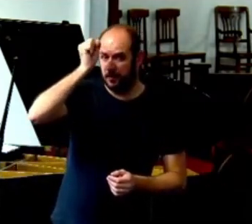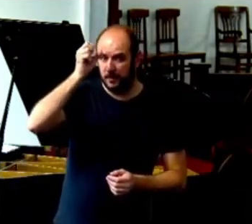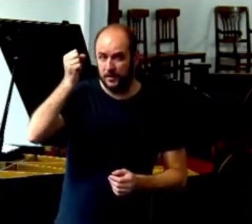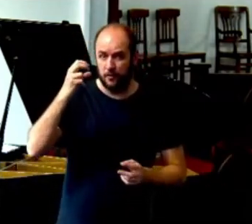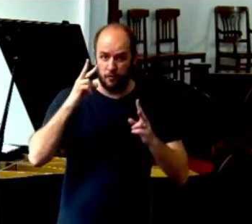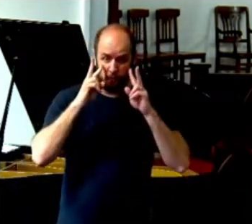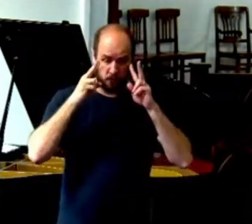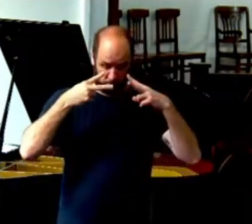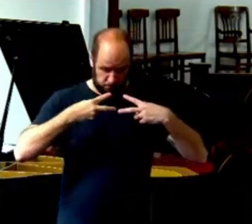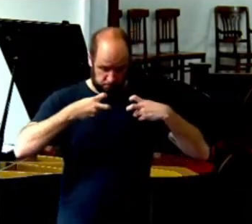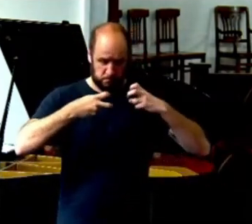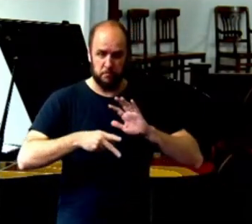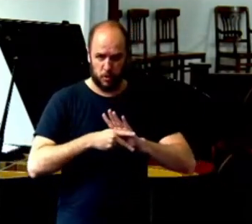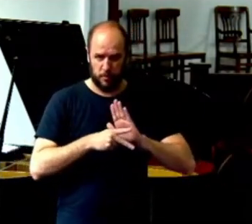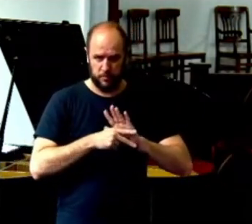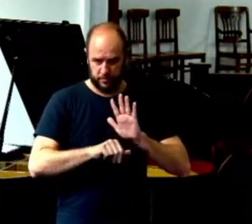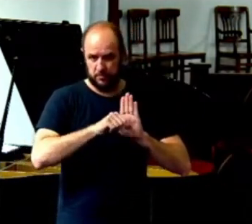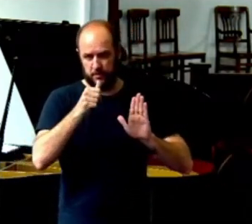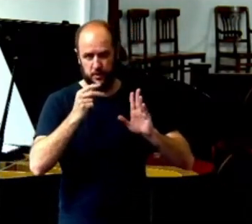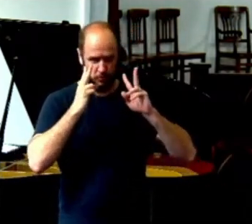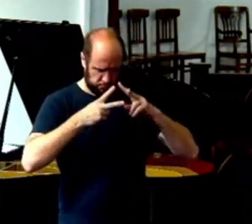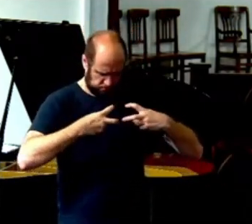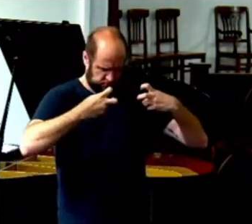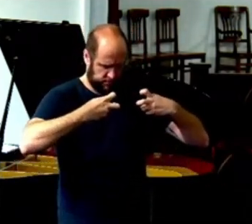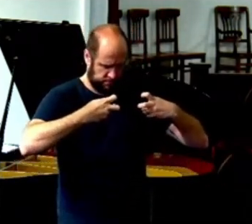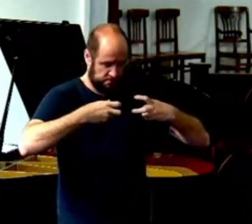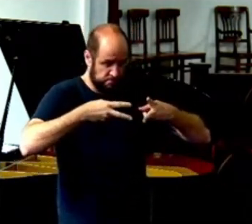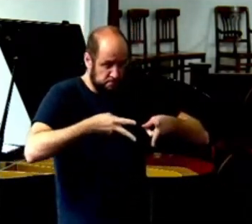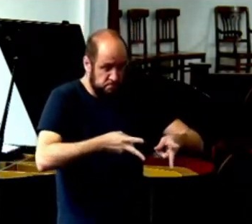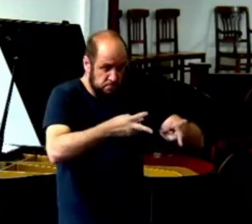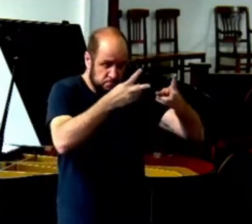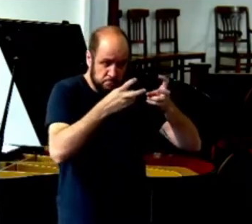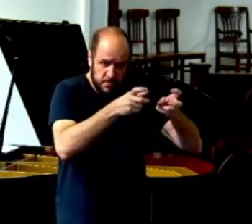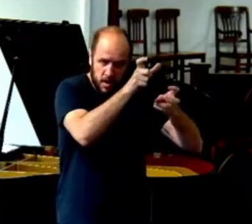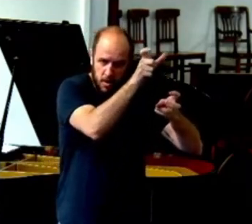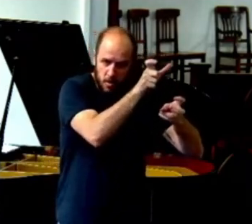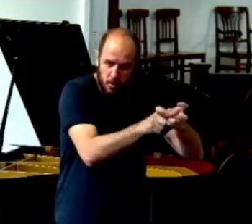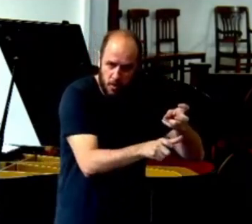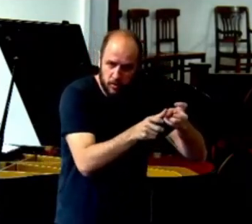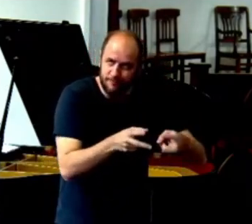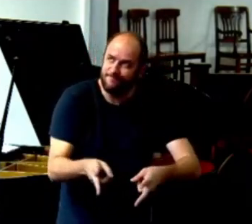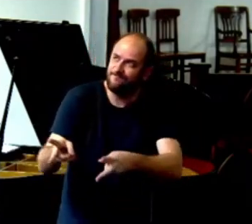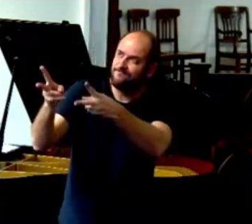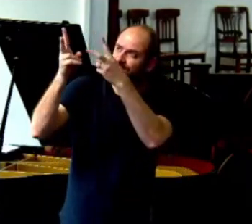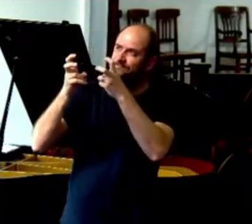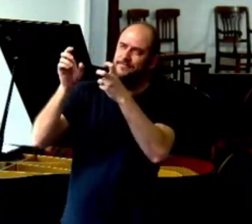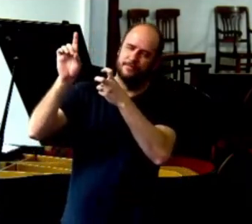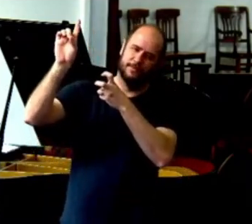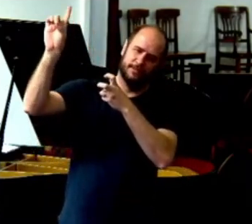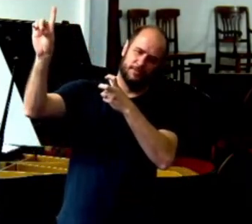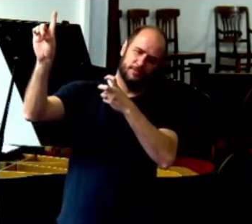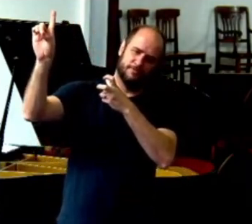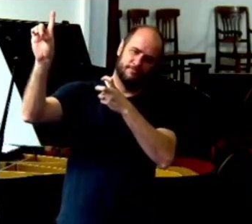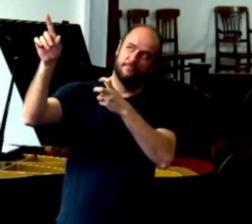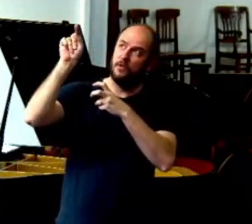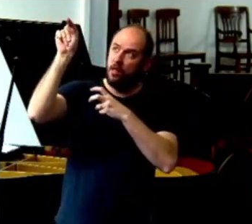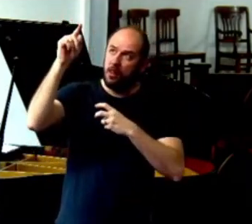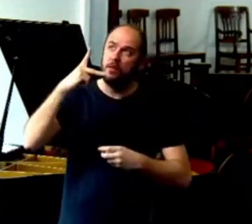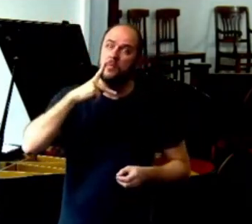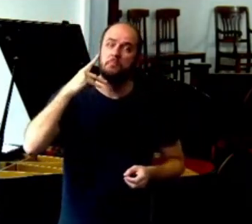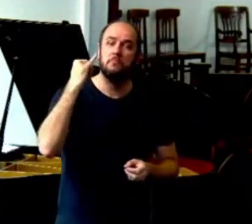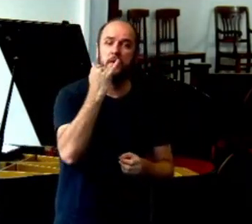a olhar para nós, a olhar para o outro e olhar para Deus, que é